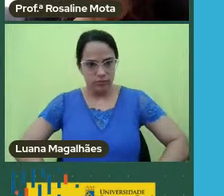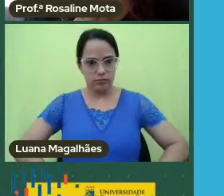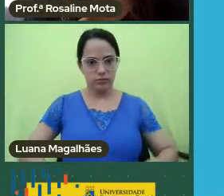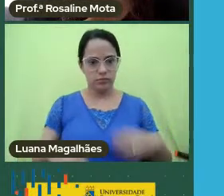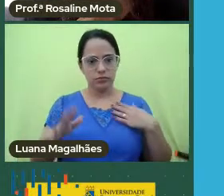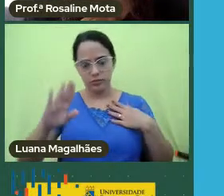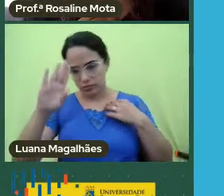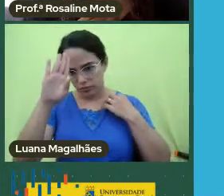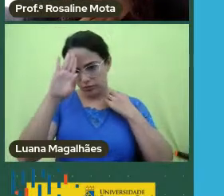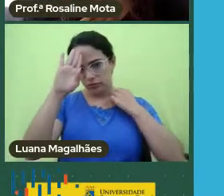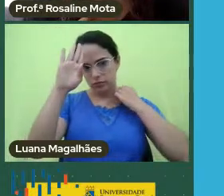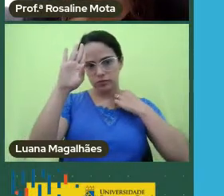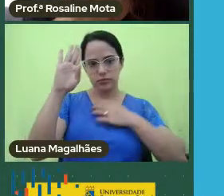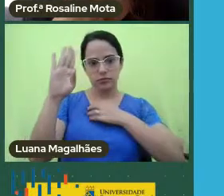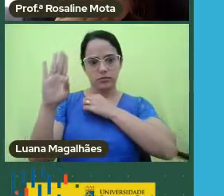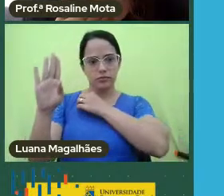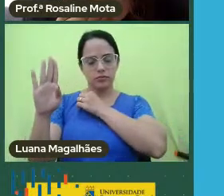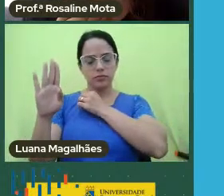pontos aí